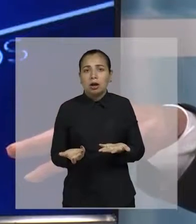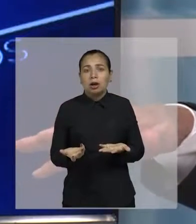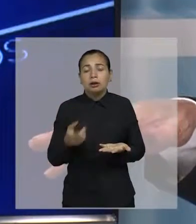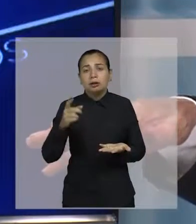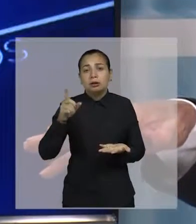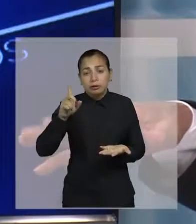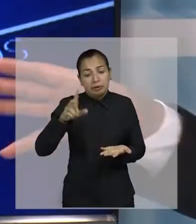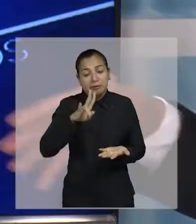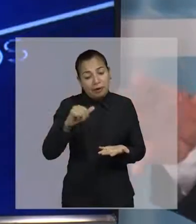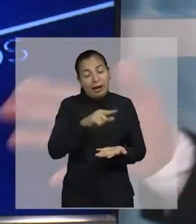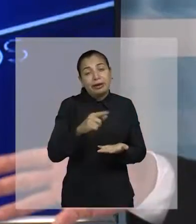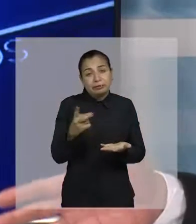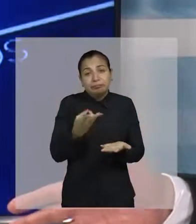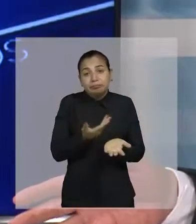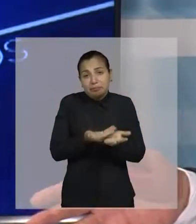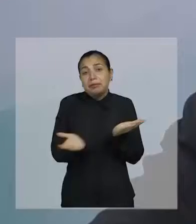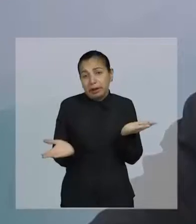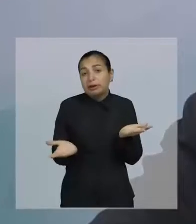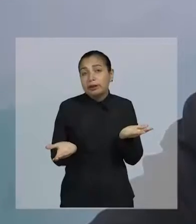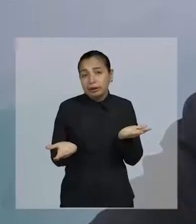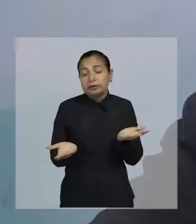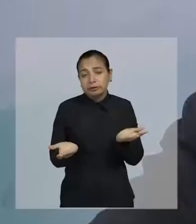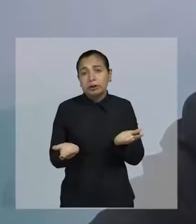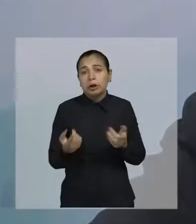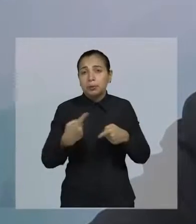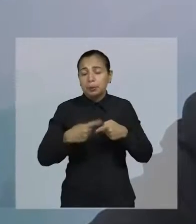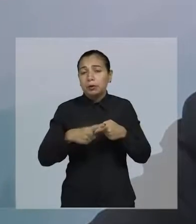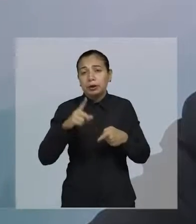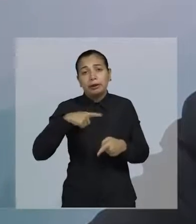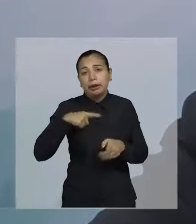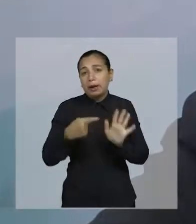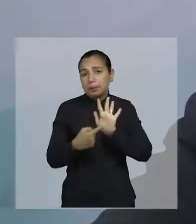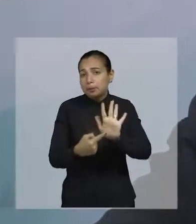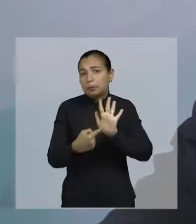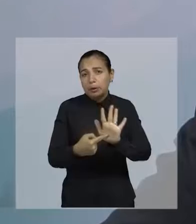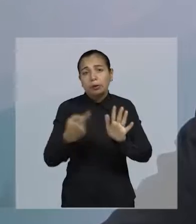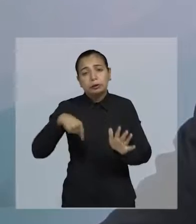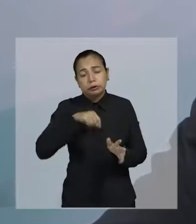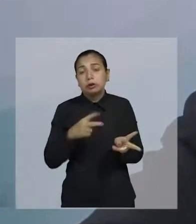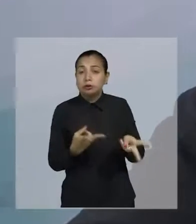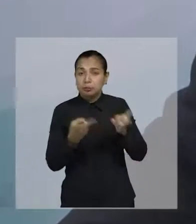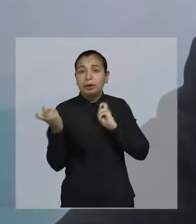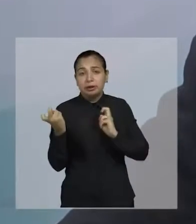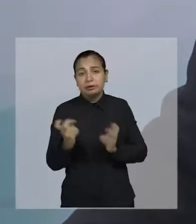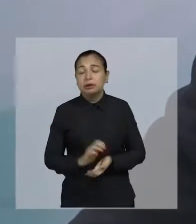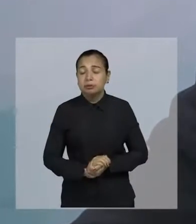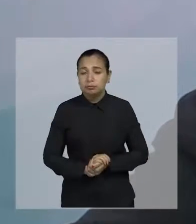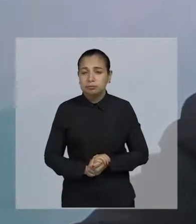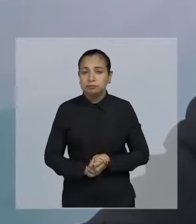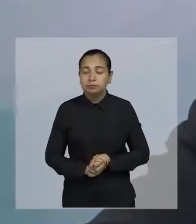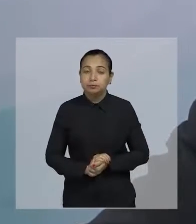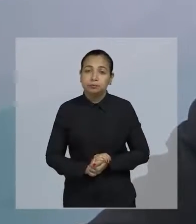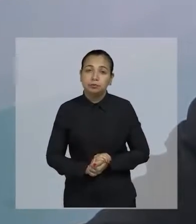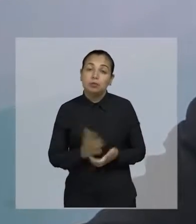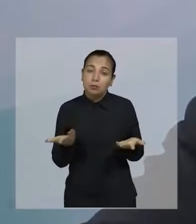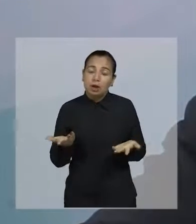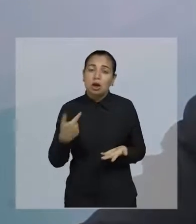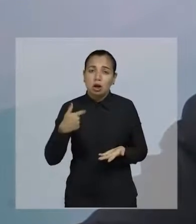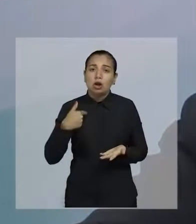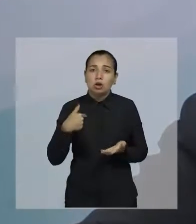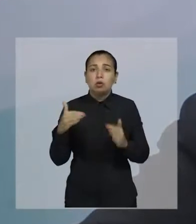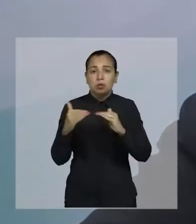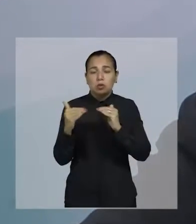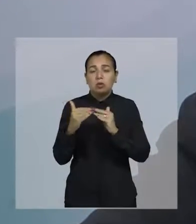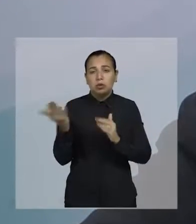de pancadas. Né? Certamente será, tem demonstrado isso. Olha, Arnaldo, eu tendo a concordar